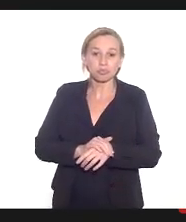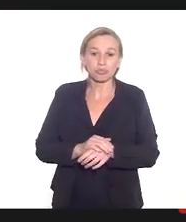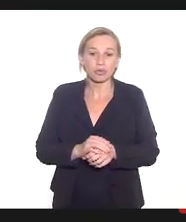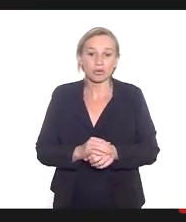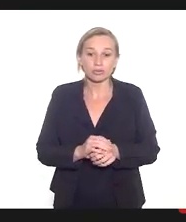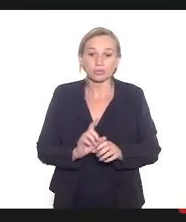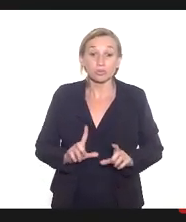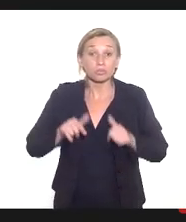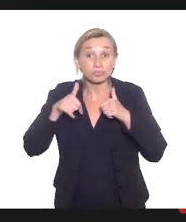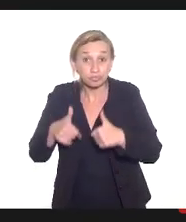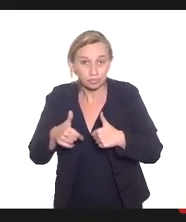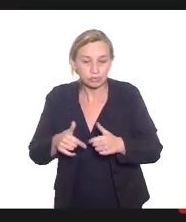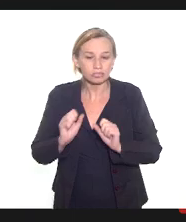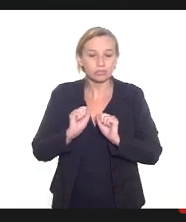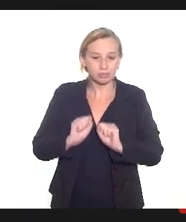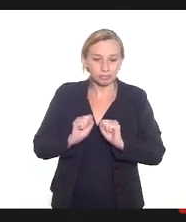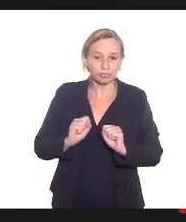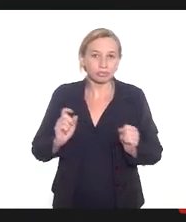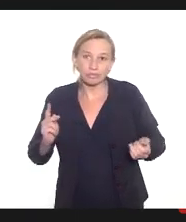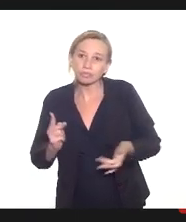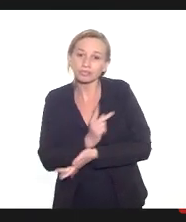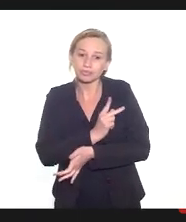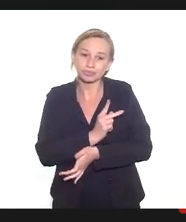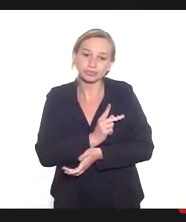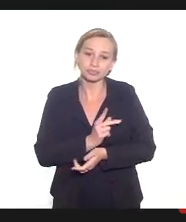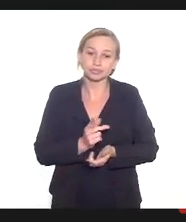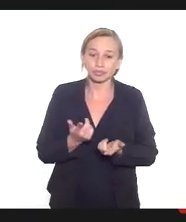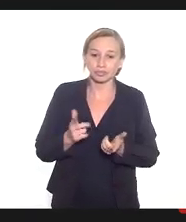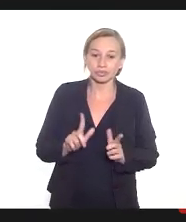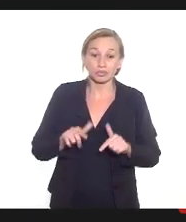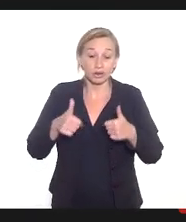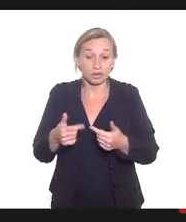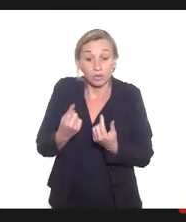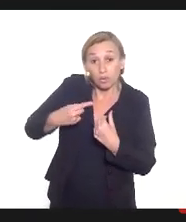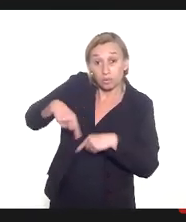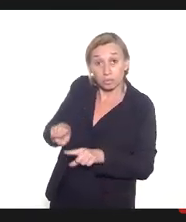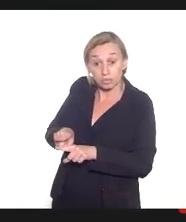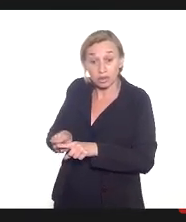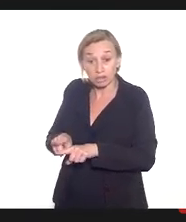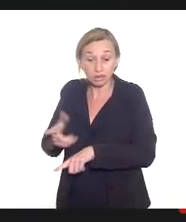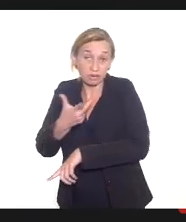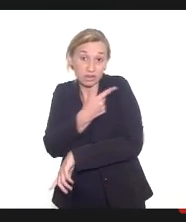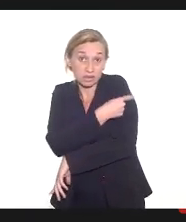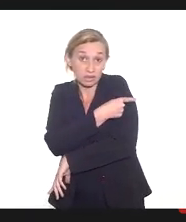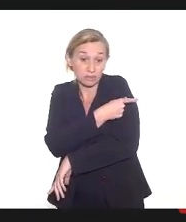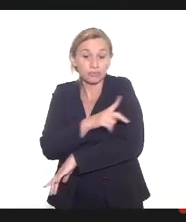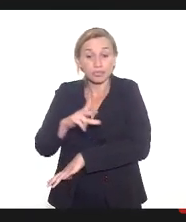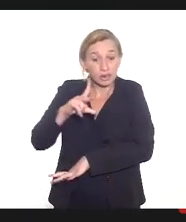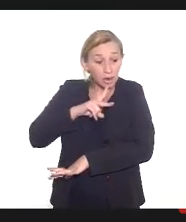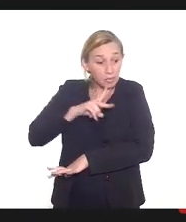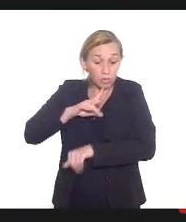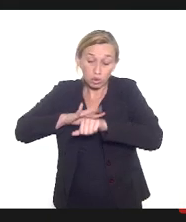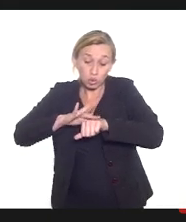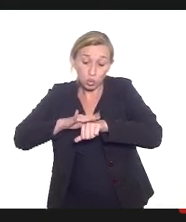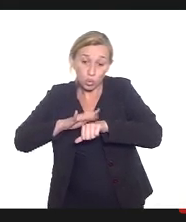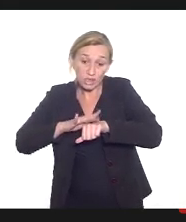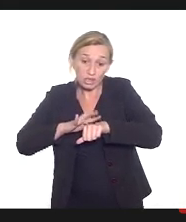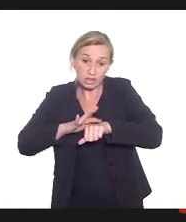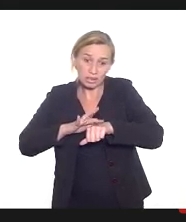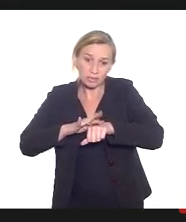reações da vacina possa dar sobre reações só de ver essas sobre ações que a própria doença